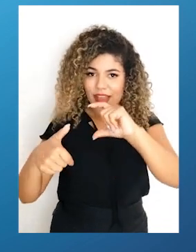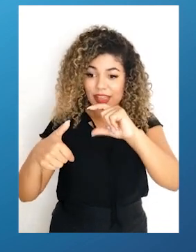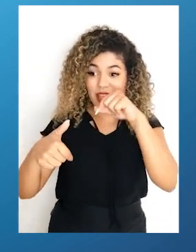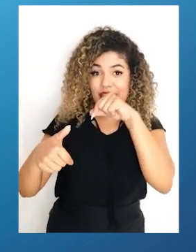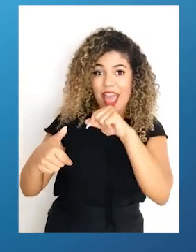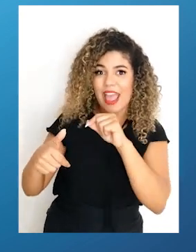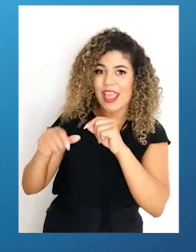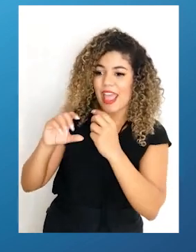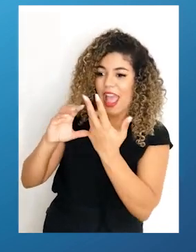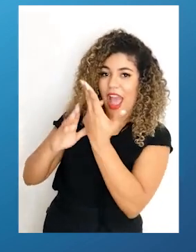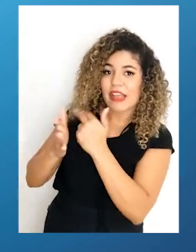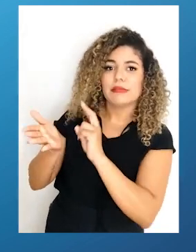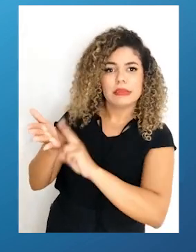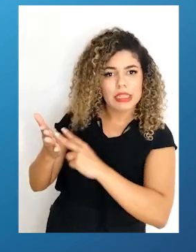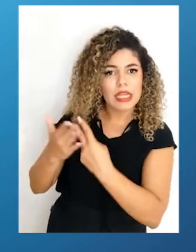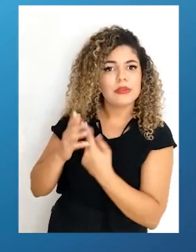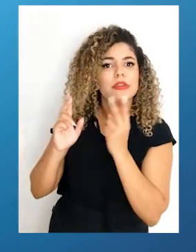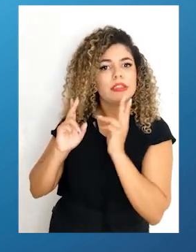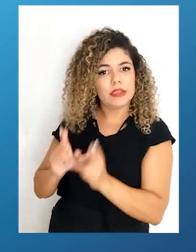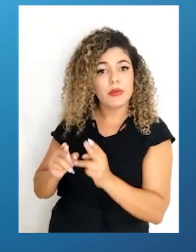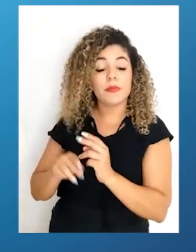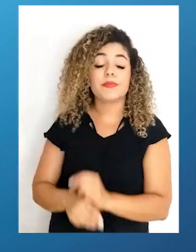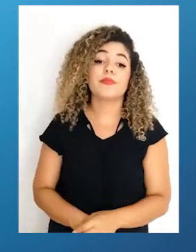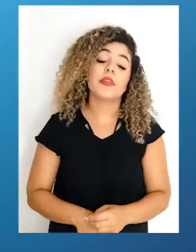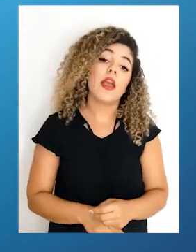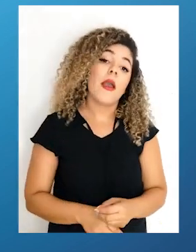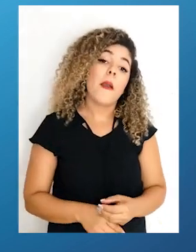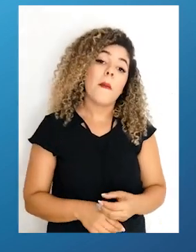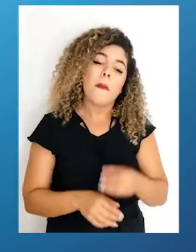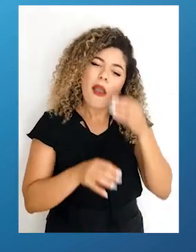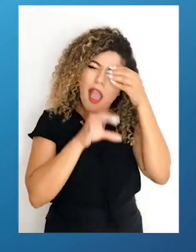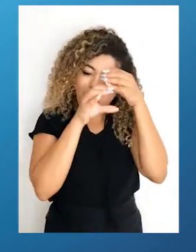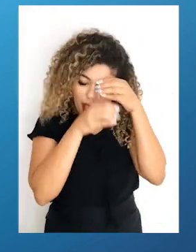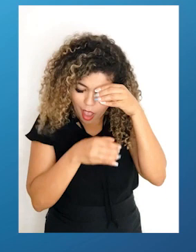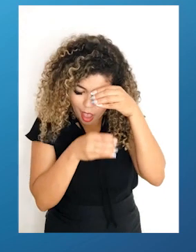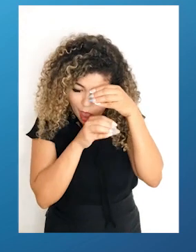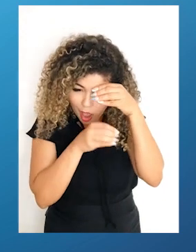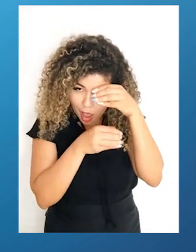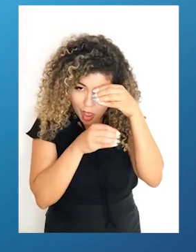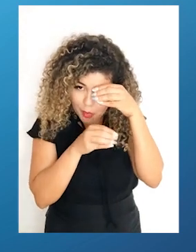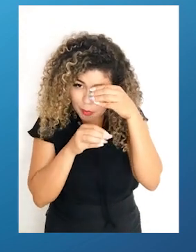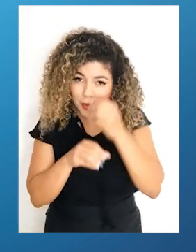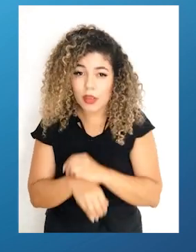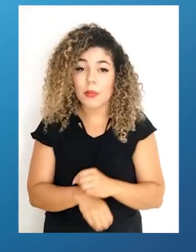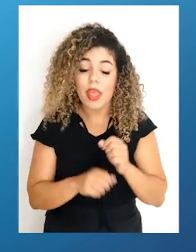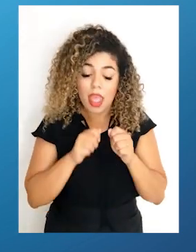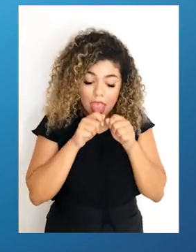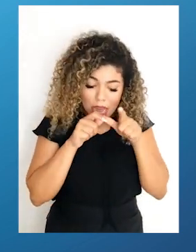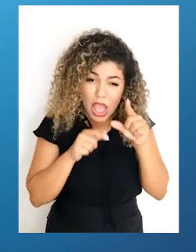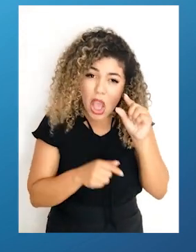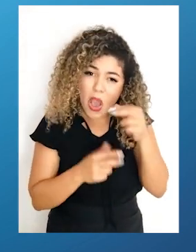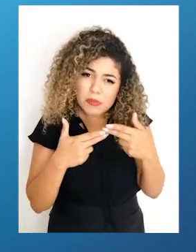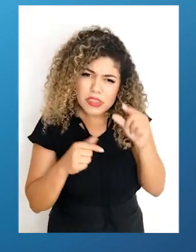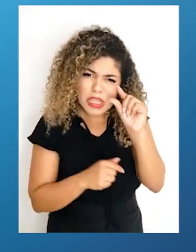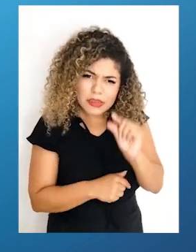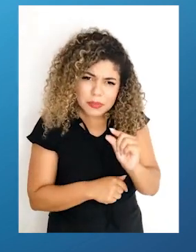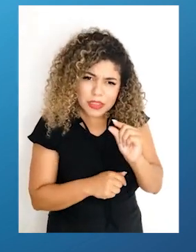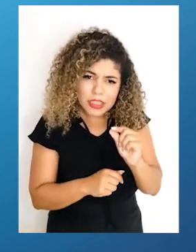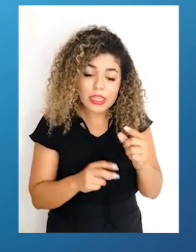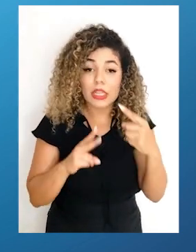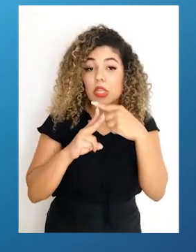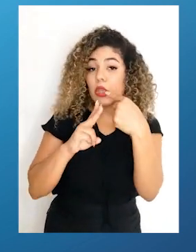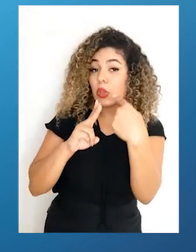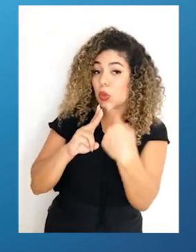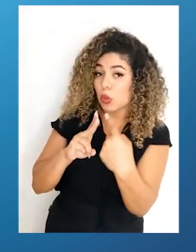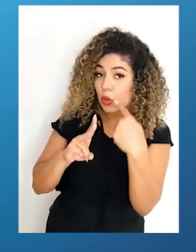Eles fornecem imagens ampliadas de objetos pequenos. Nós temos dois tipos de lentes nesses dispositivos.